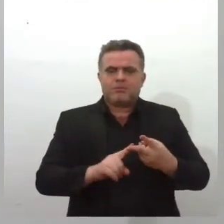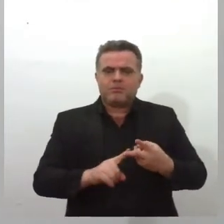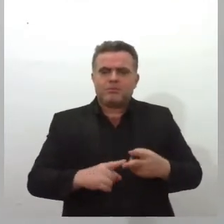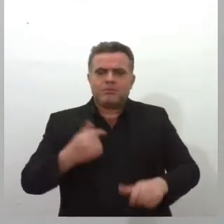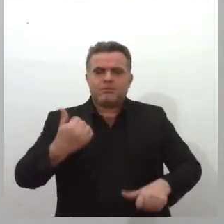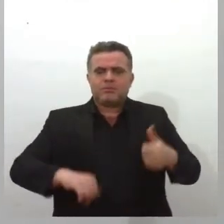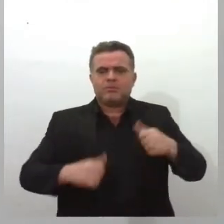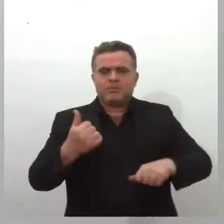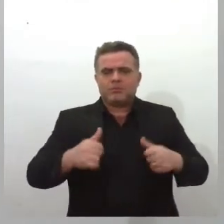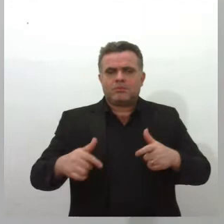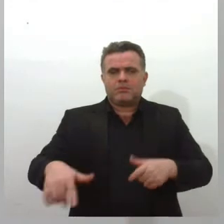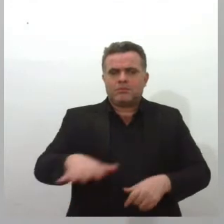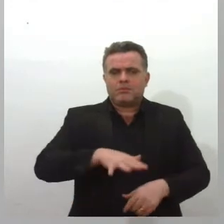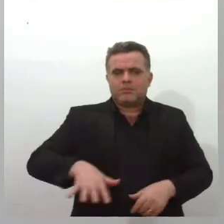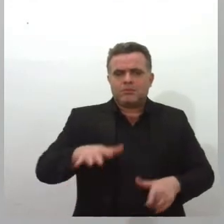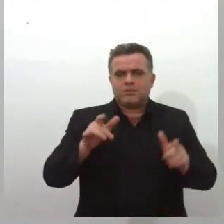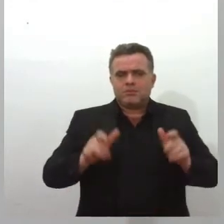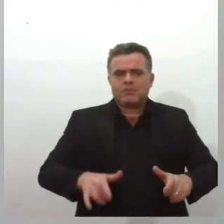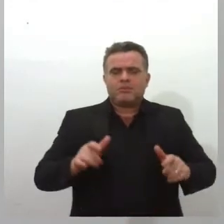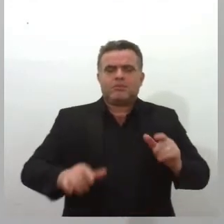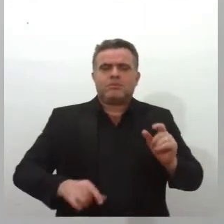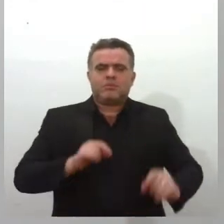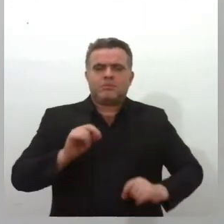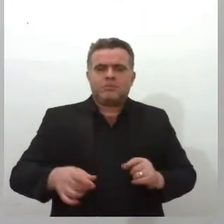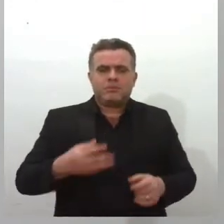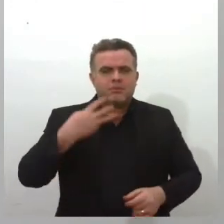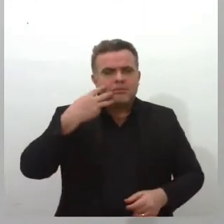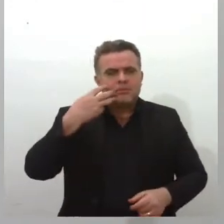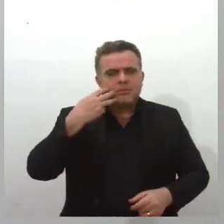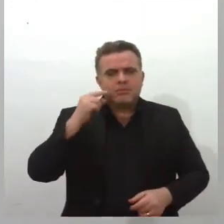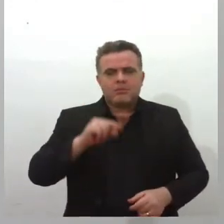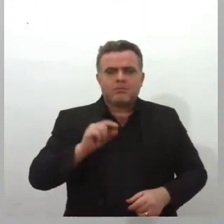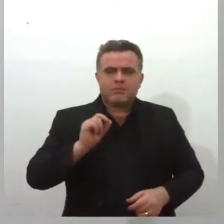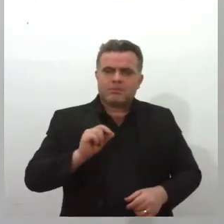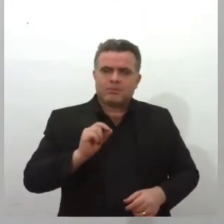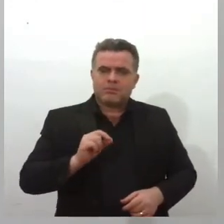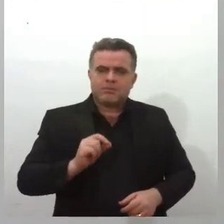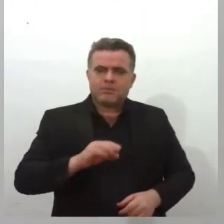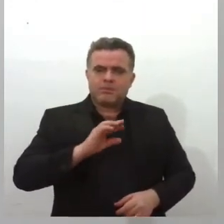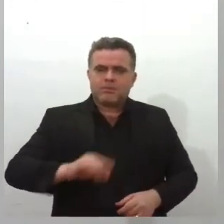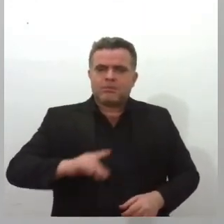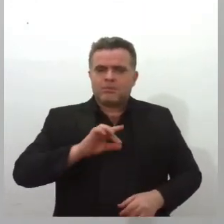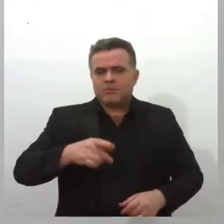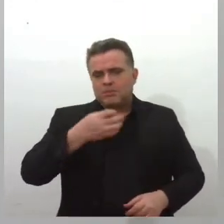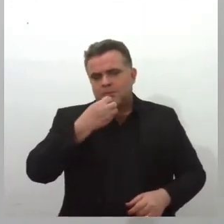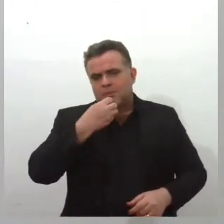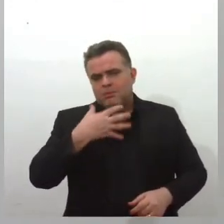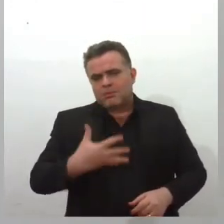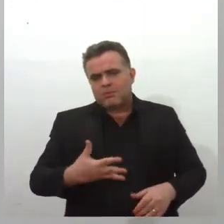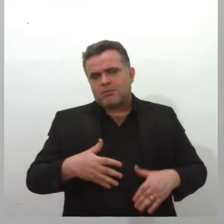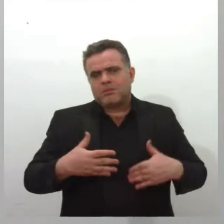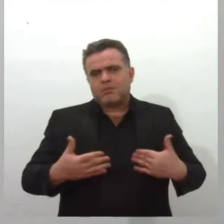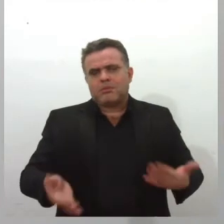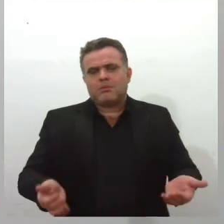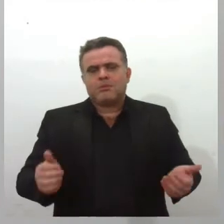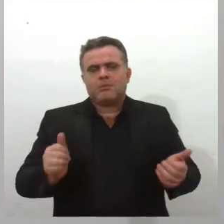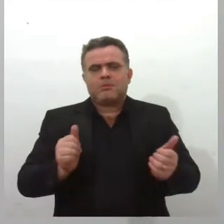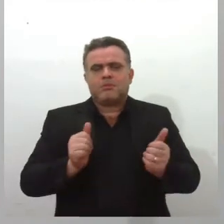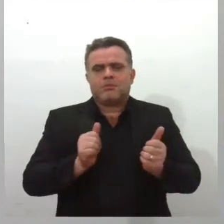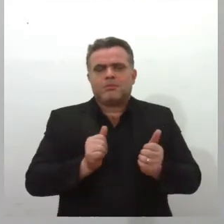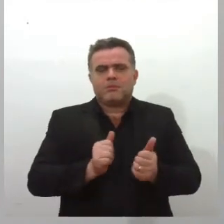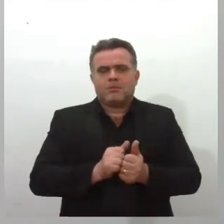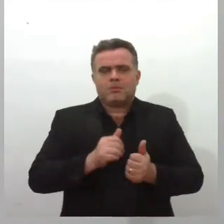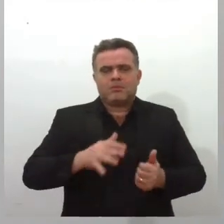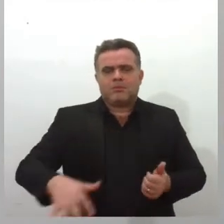analisado também o ambiente, porque no caso dos gatos, por exemplo, não é recomendável que os gatos estejam em ambientes que não